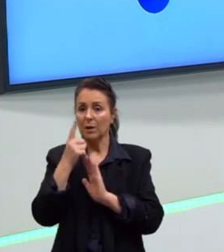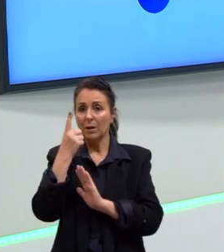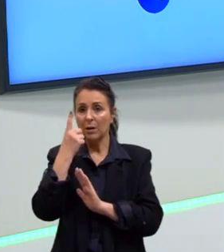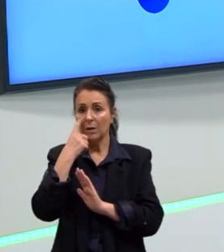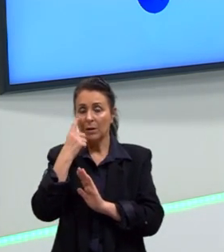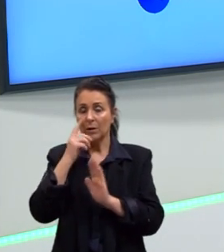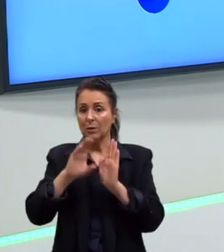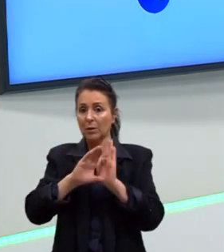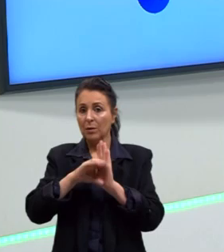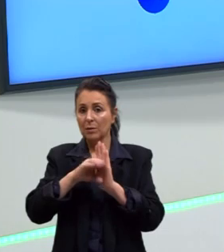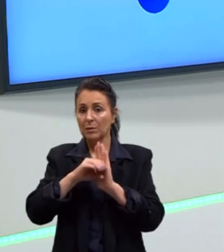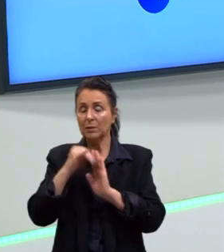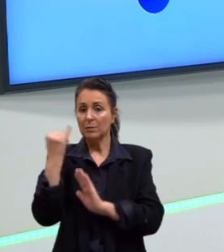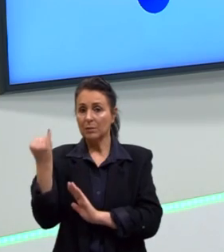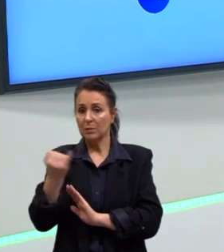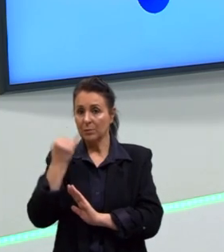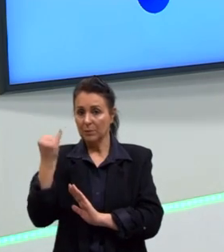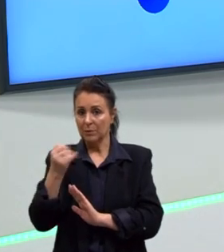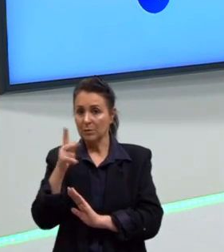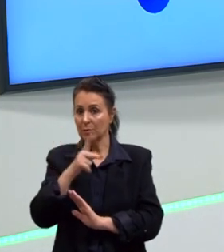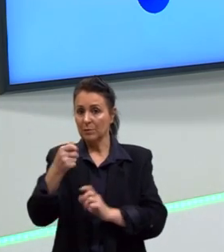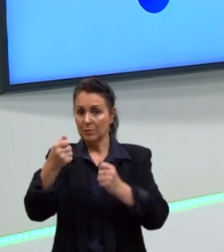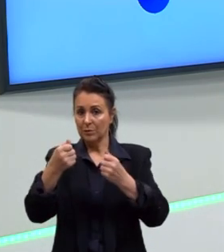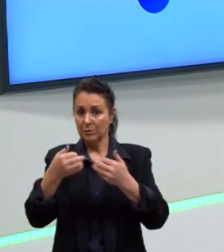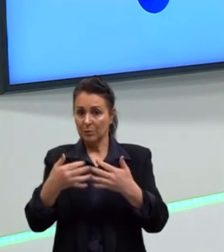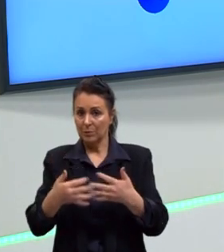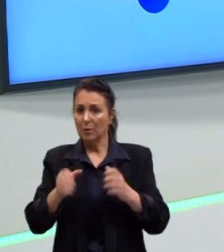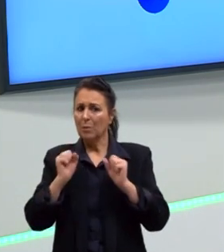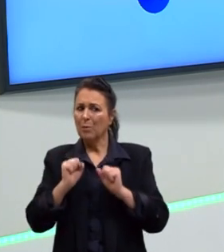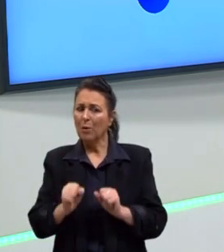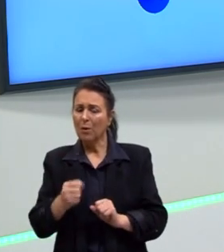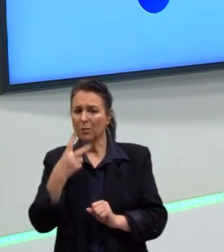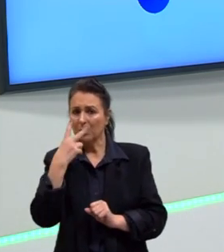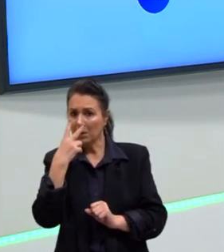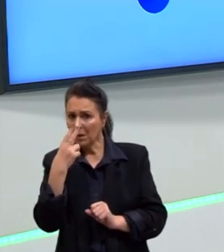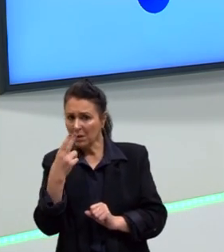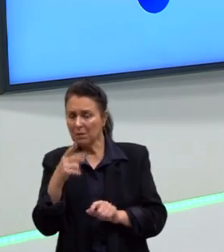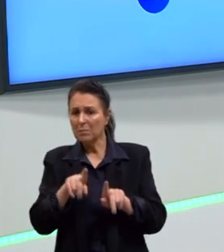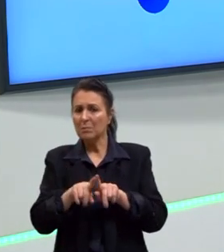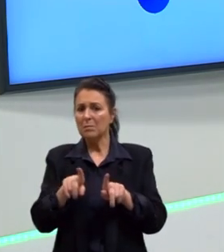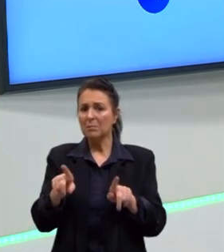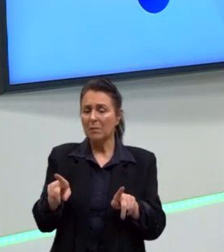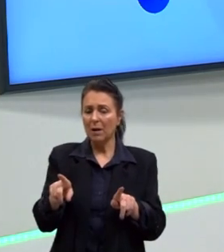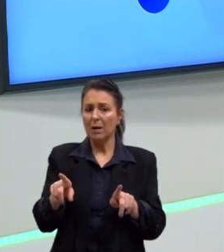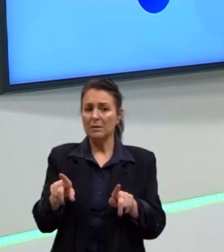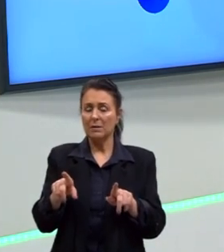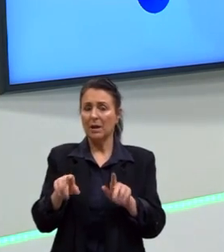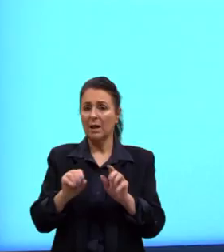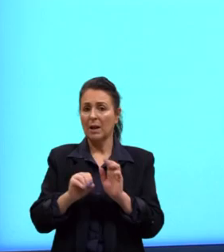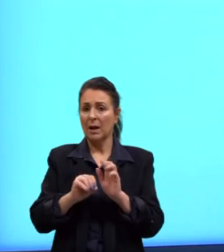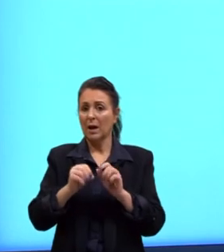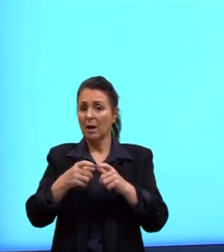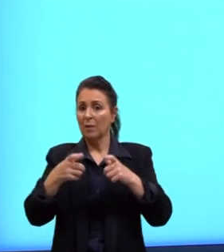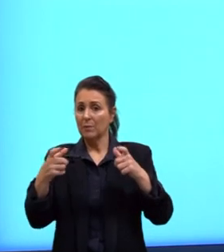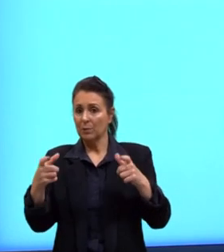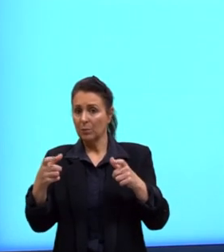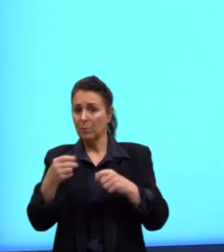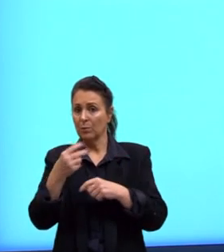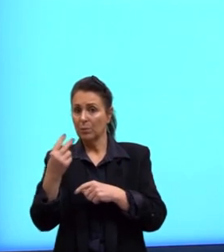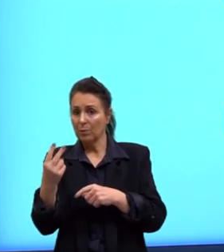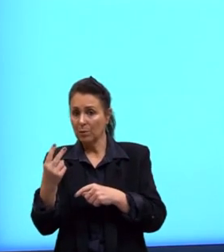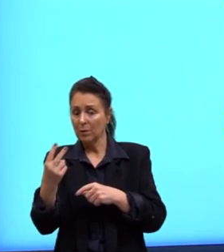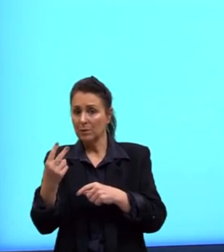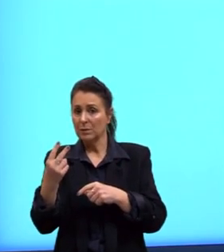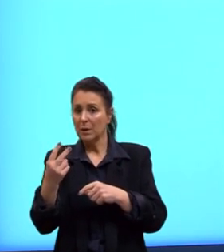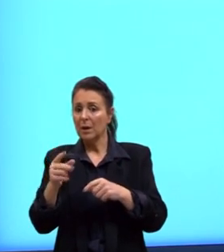vejam que isso é um conceito importante que a gente falou Pode parecer né que por a gente ter uma carga maior em dois que ela